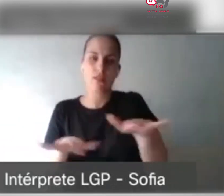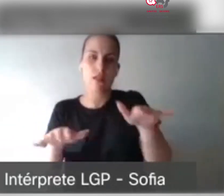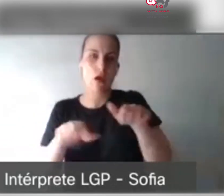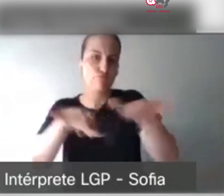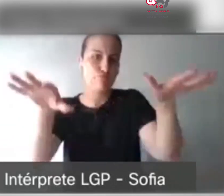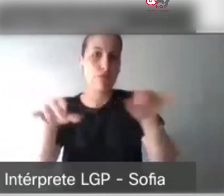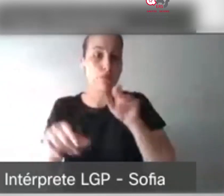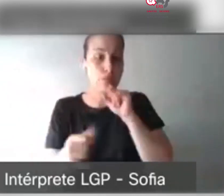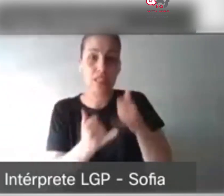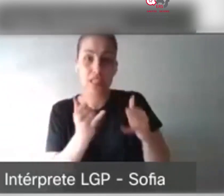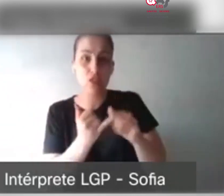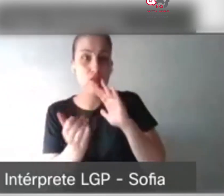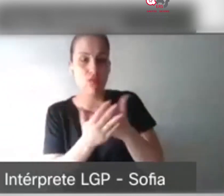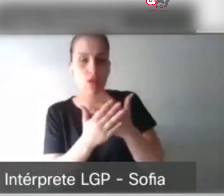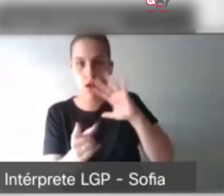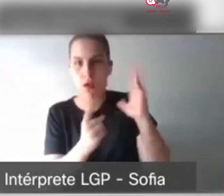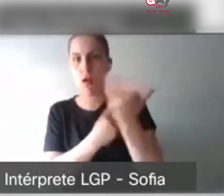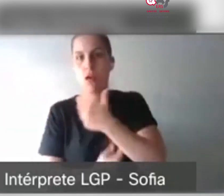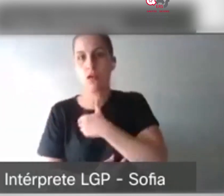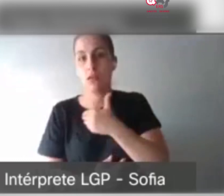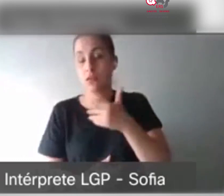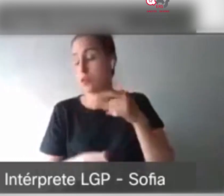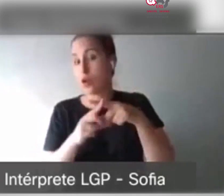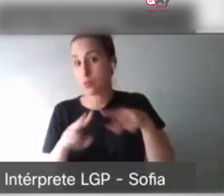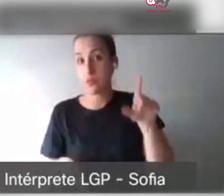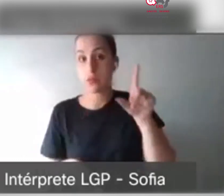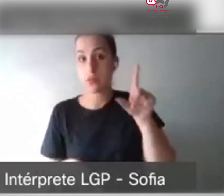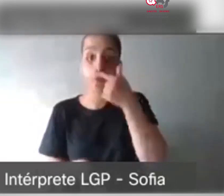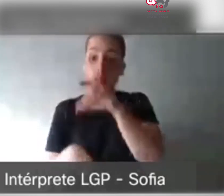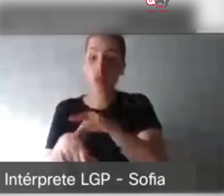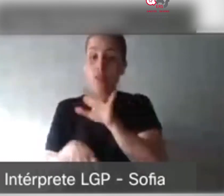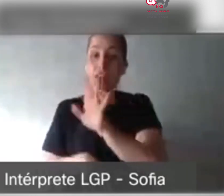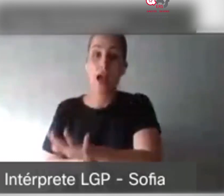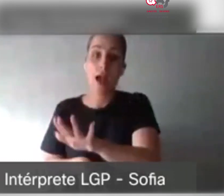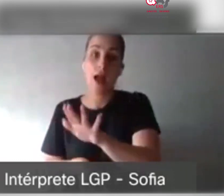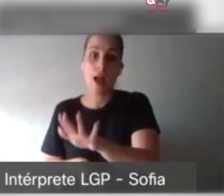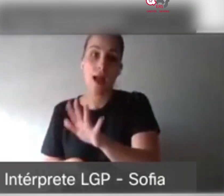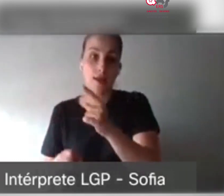poderia oferecer para o ambiente hospitalar e para os doentes que nós estávamos a tratar.